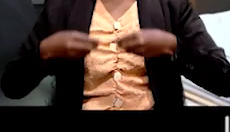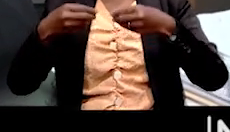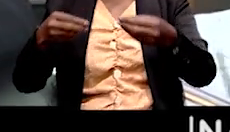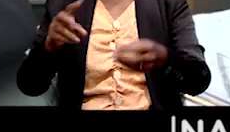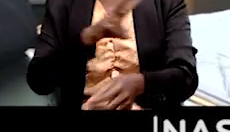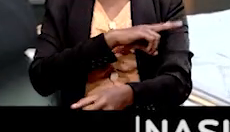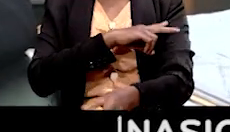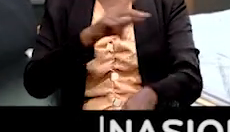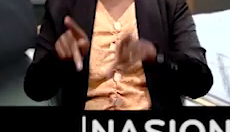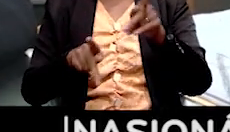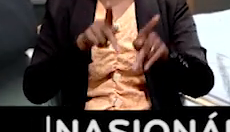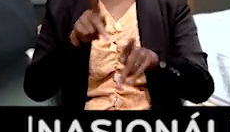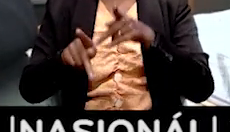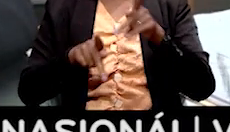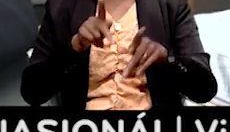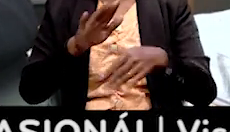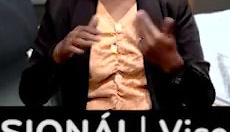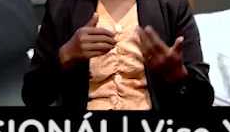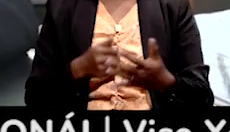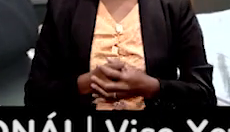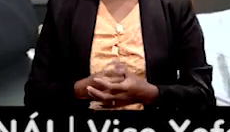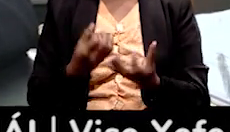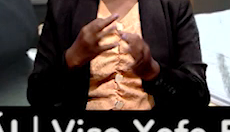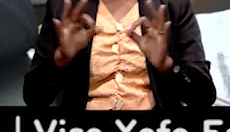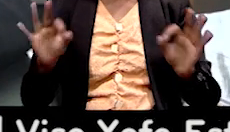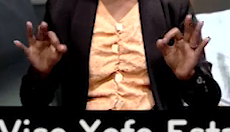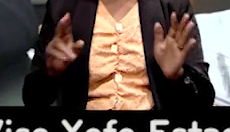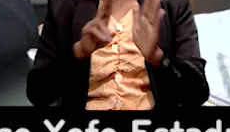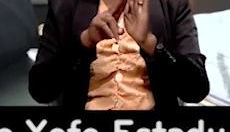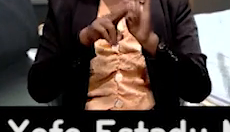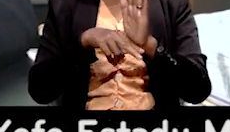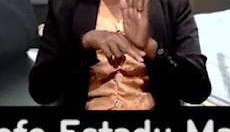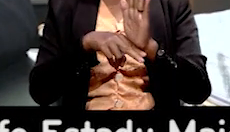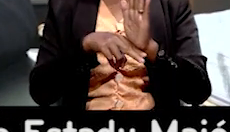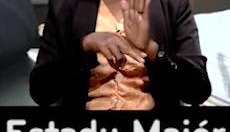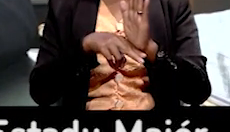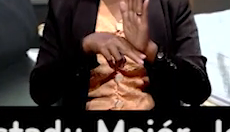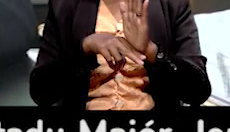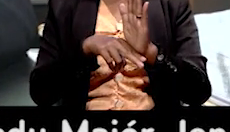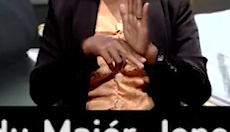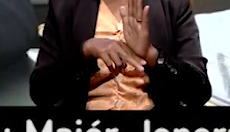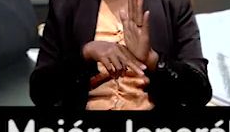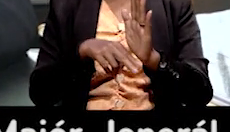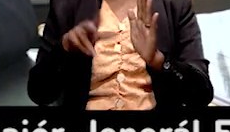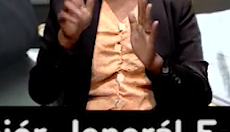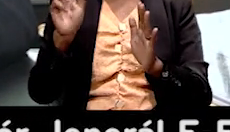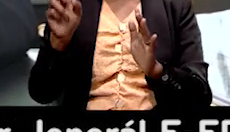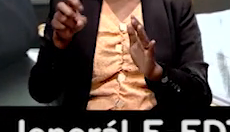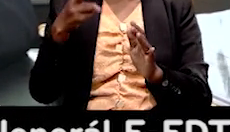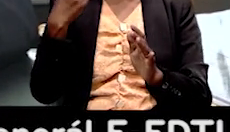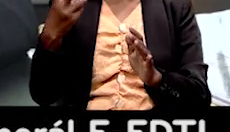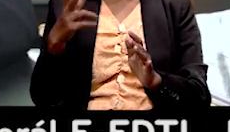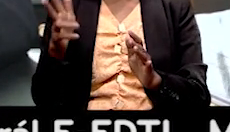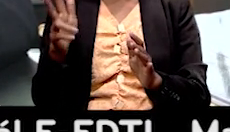masira liutia horas balun mais menos 11:30 sane